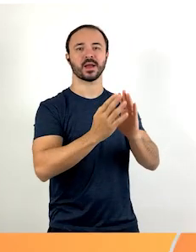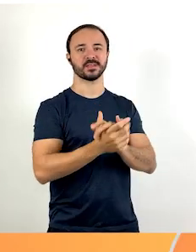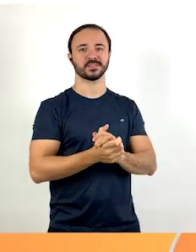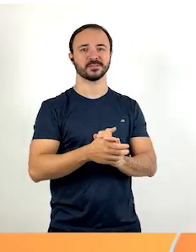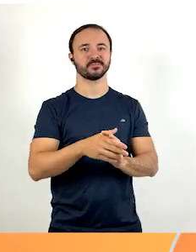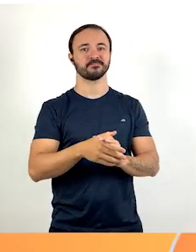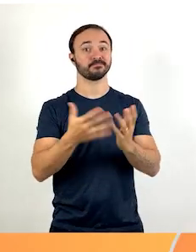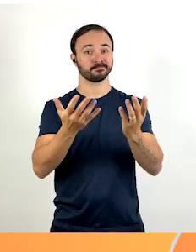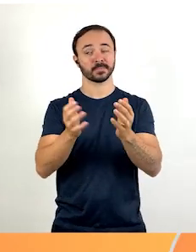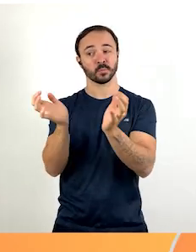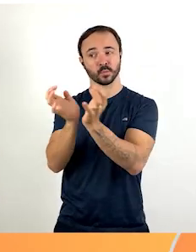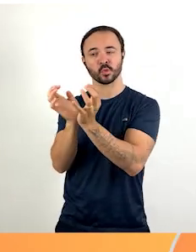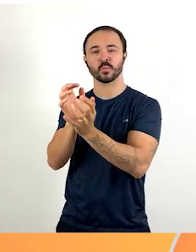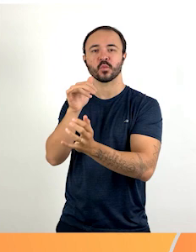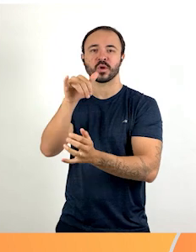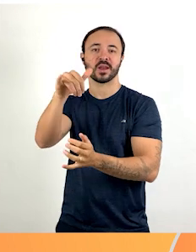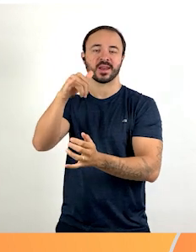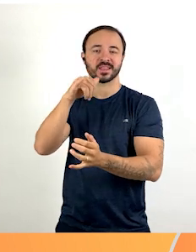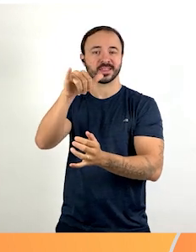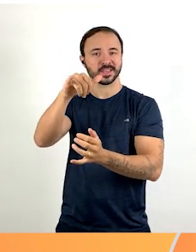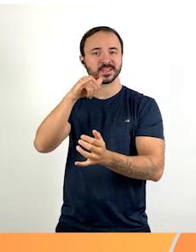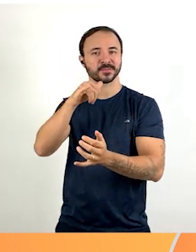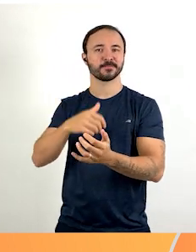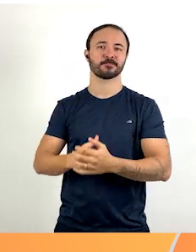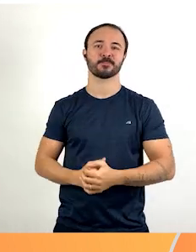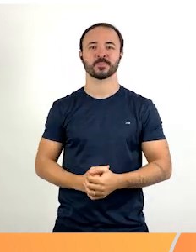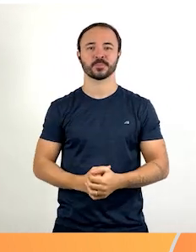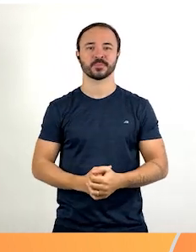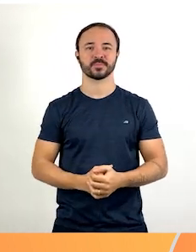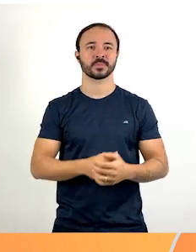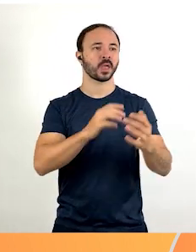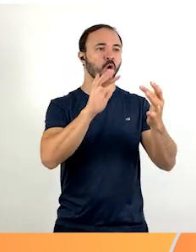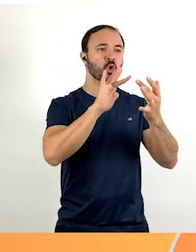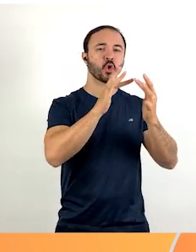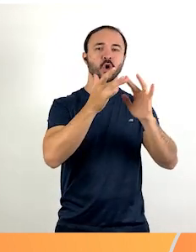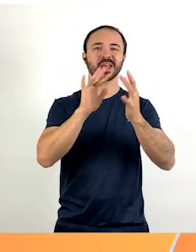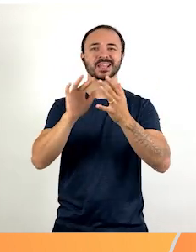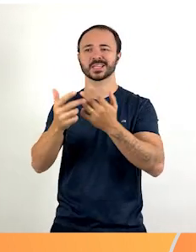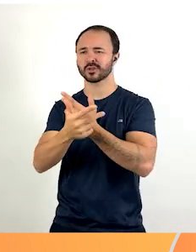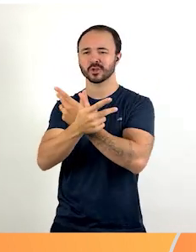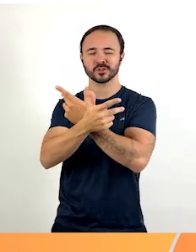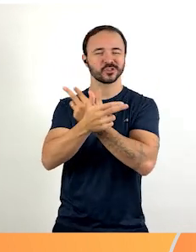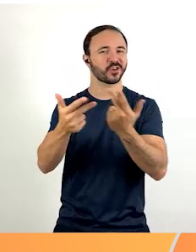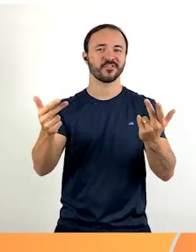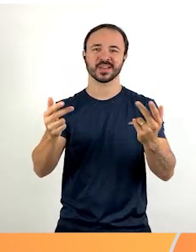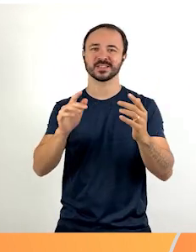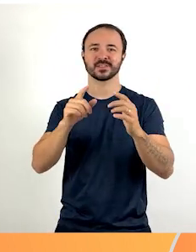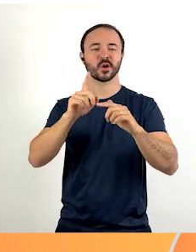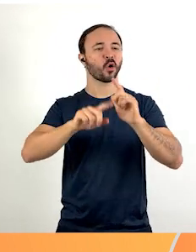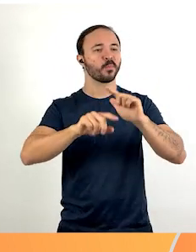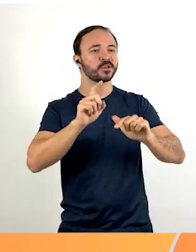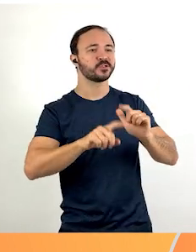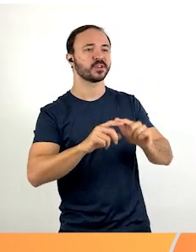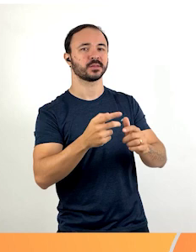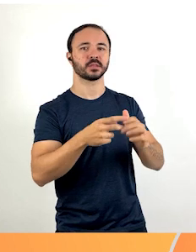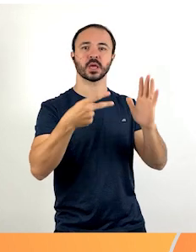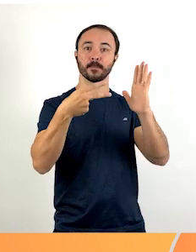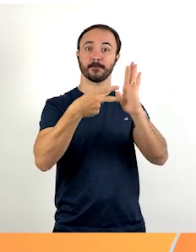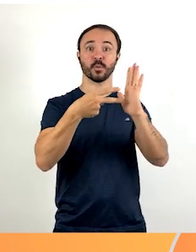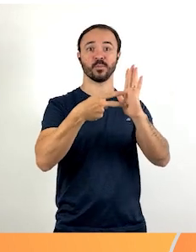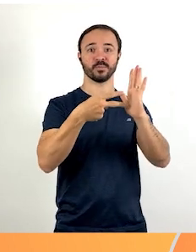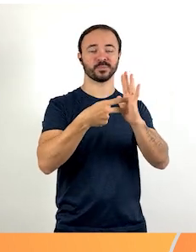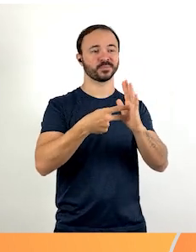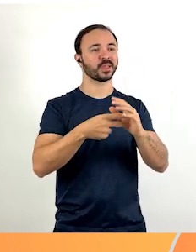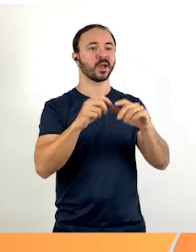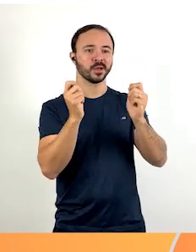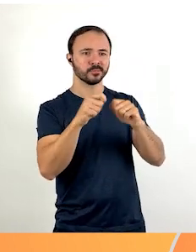elétricos. Conectam diversos dispositivos elétricos por meio de fios condutores, conectores e tomada. Então, quando eu estou